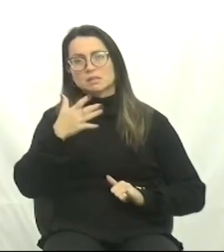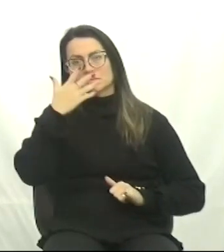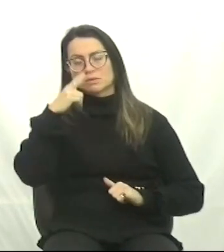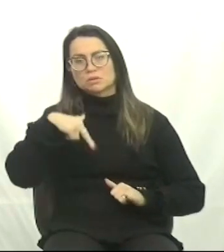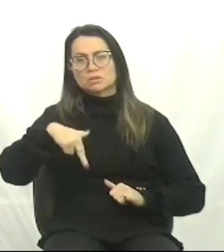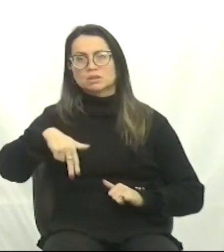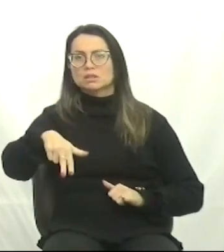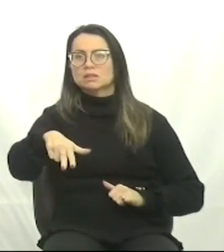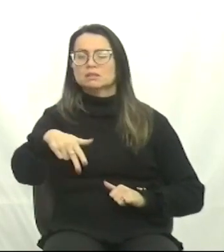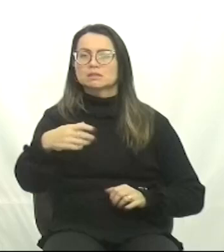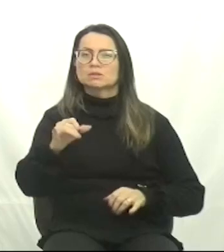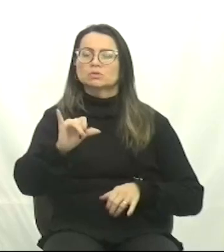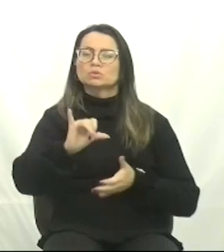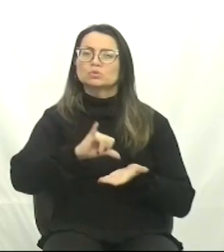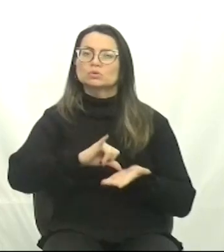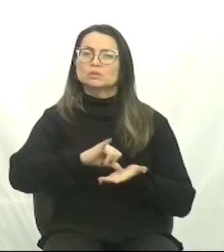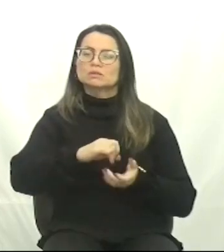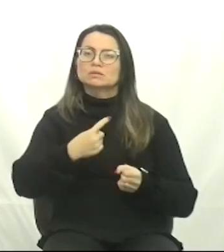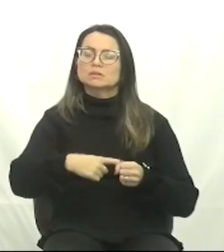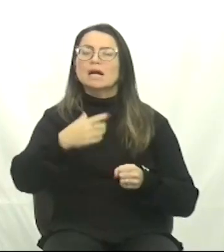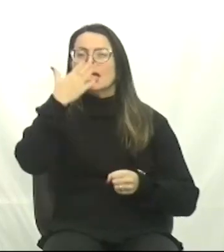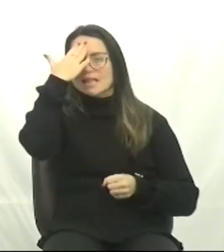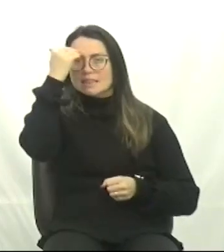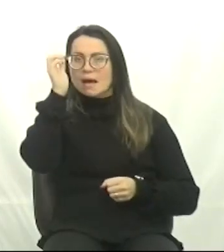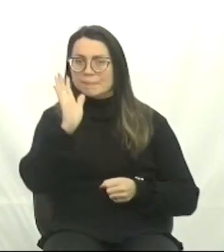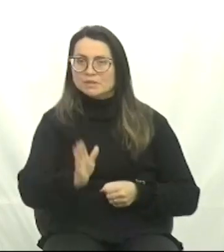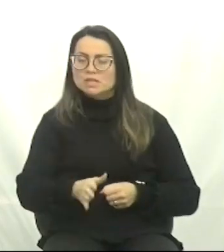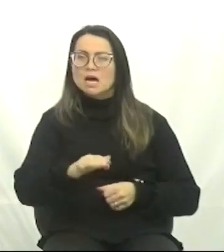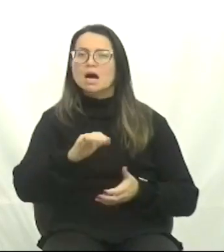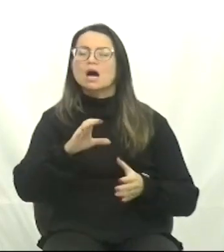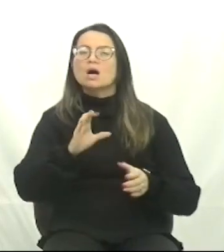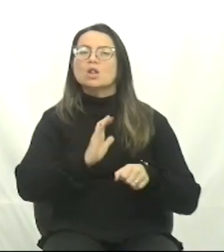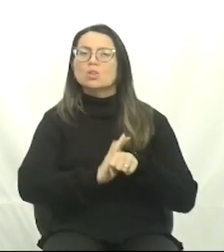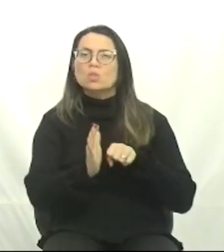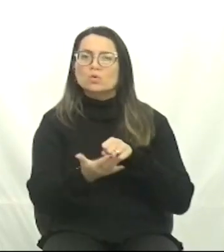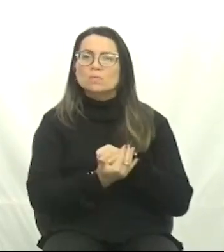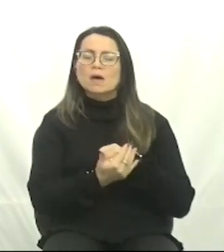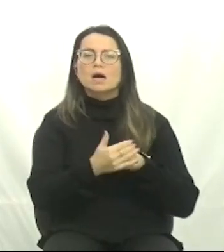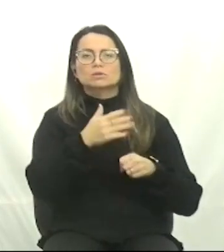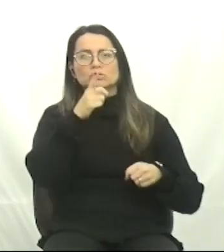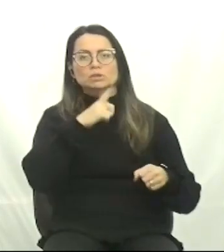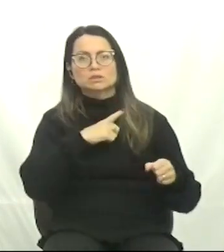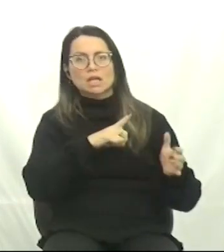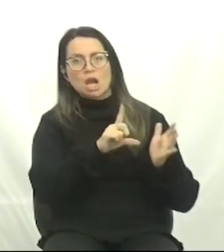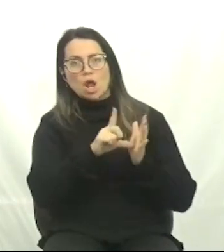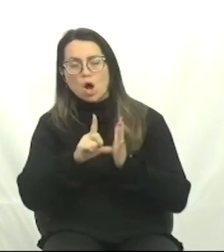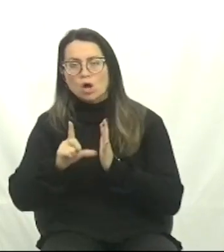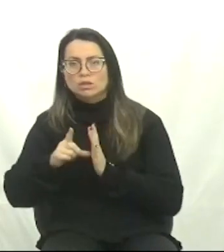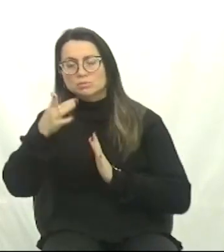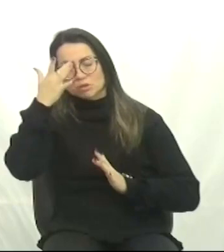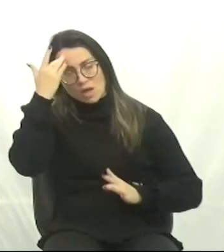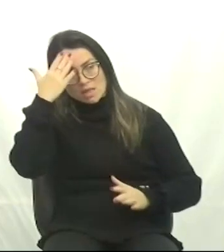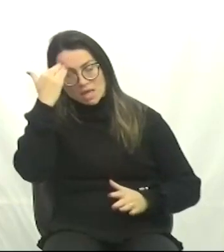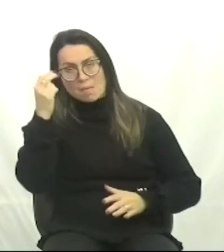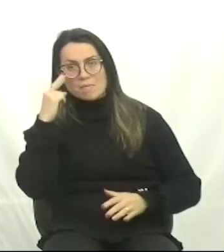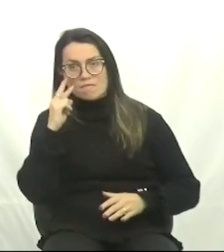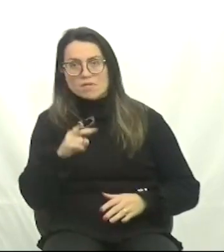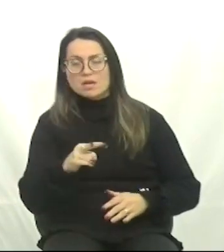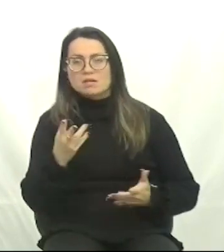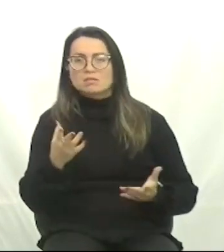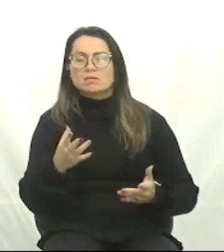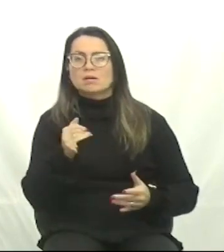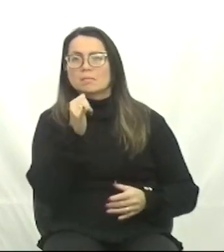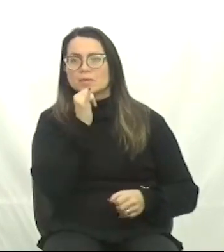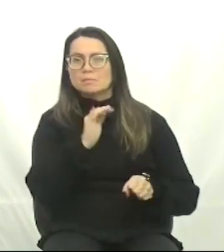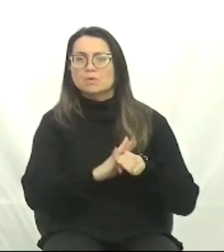da cidade sabe disso, quem anda pelos bairros da cidade, pelas regiões mais comerciais, na Grande Santa Luzia, vereador Paulo,